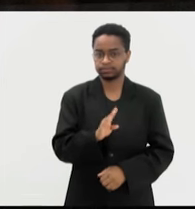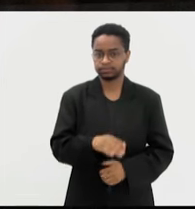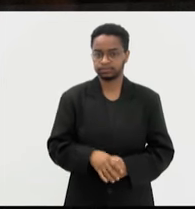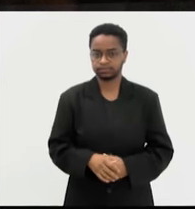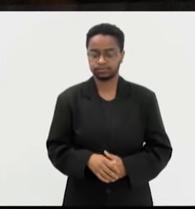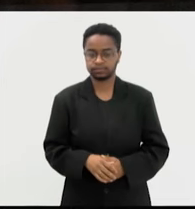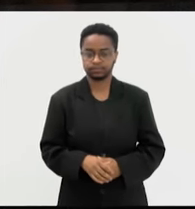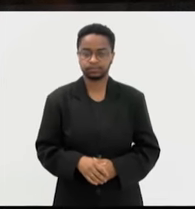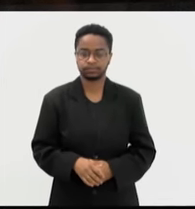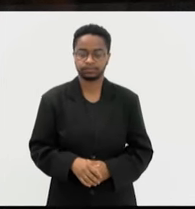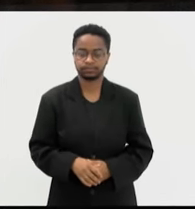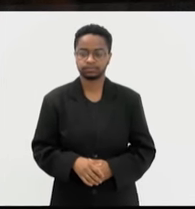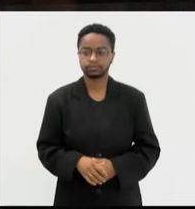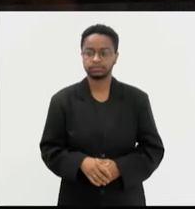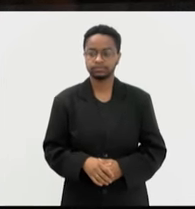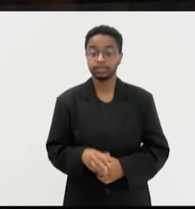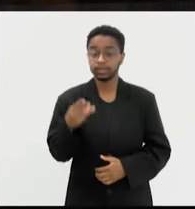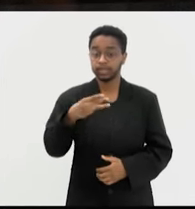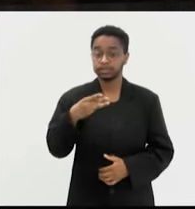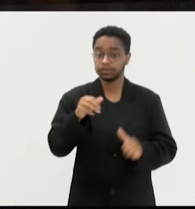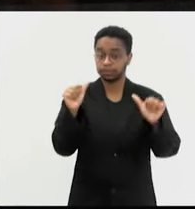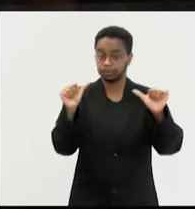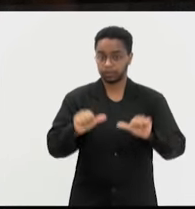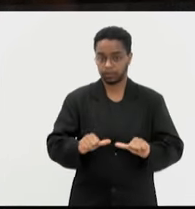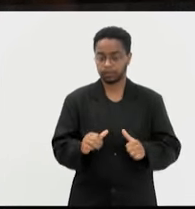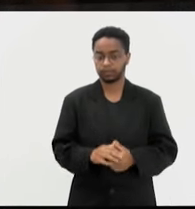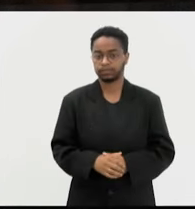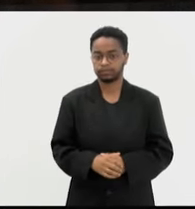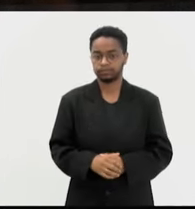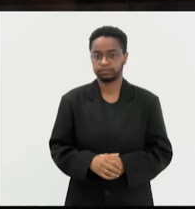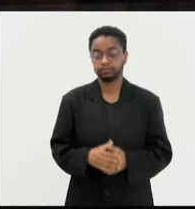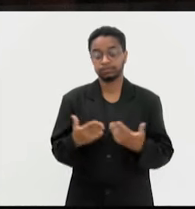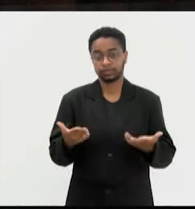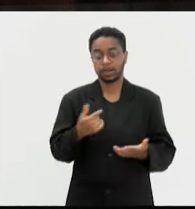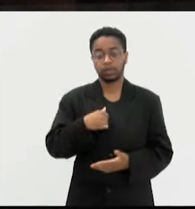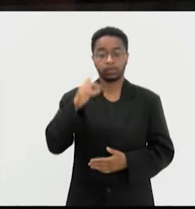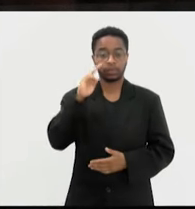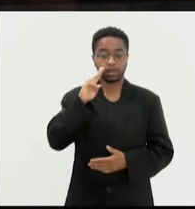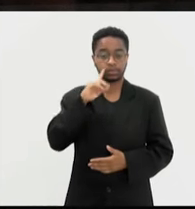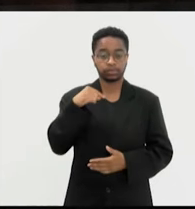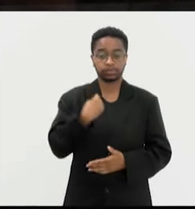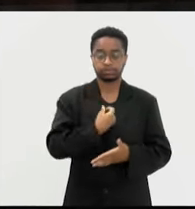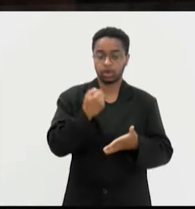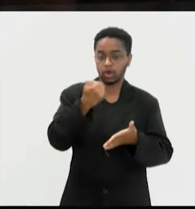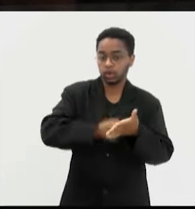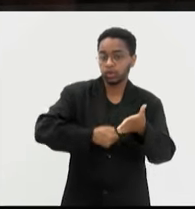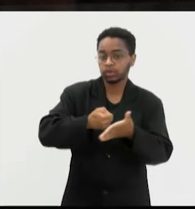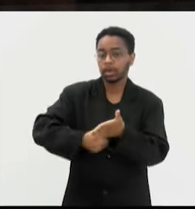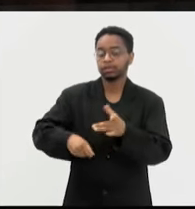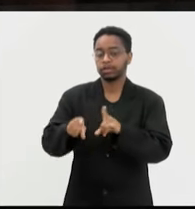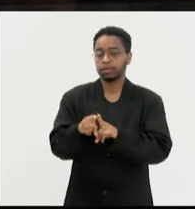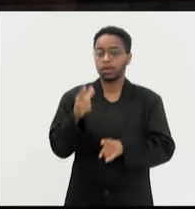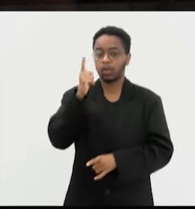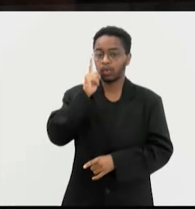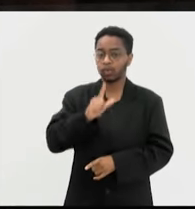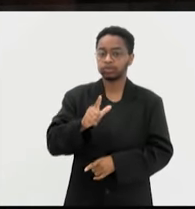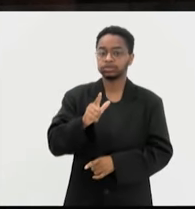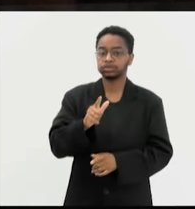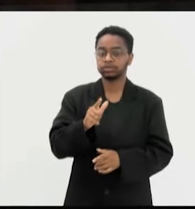Deputado bng terceiro pior eu me lembro que nós lutamos aqui e nós conseguimos